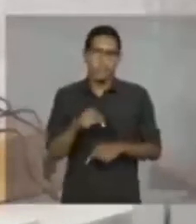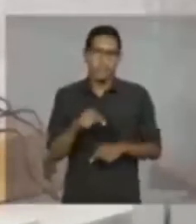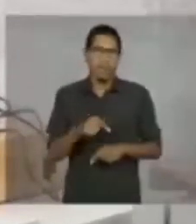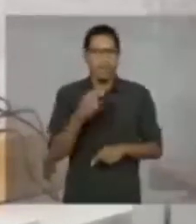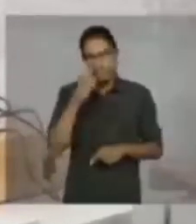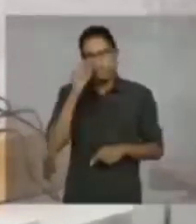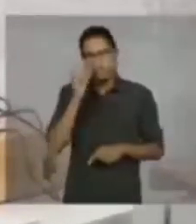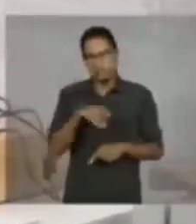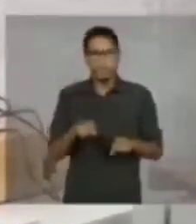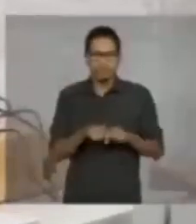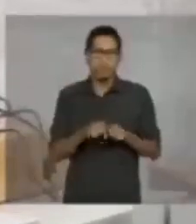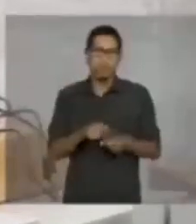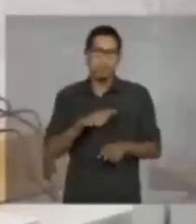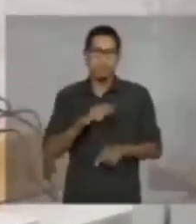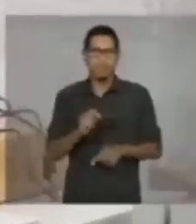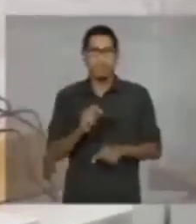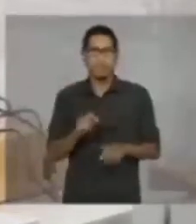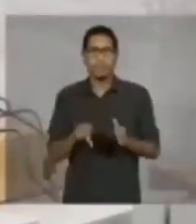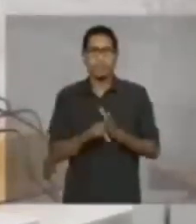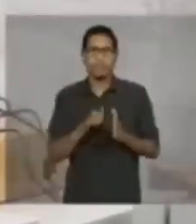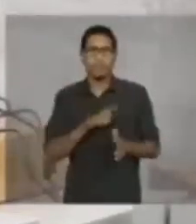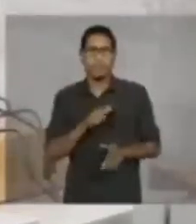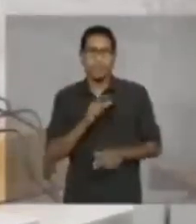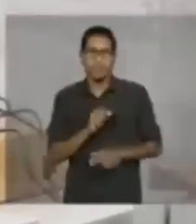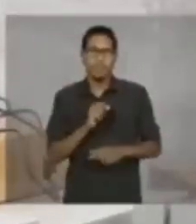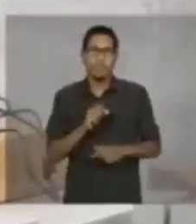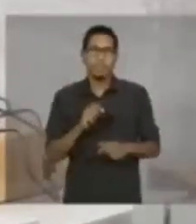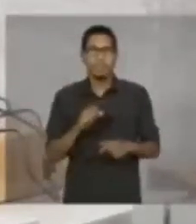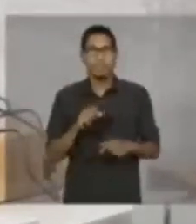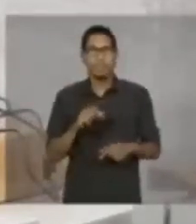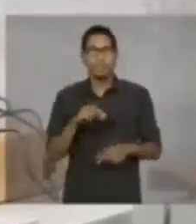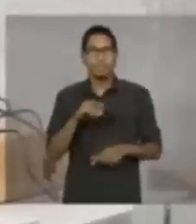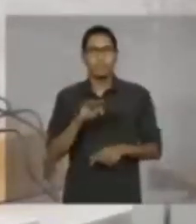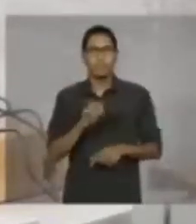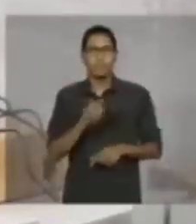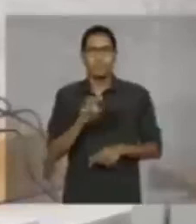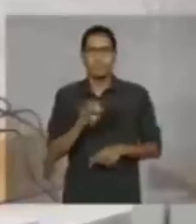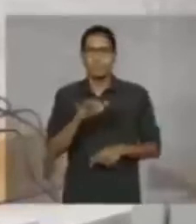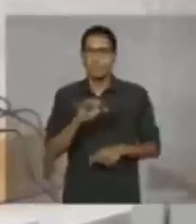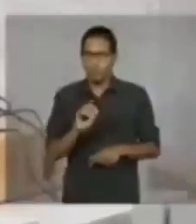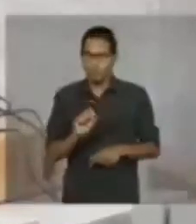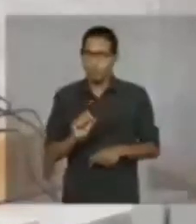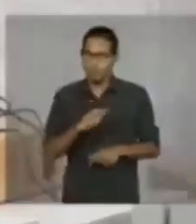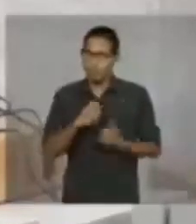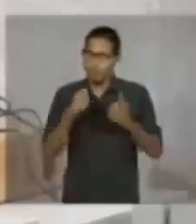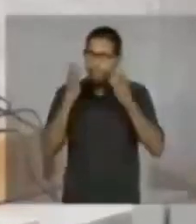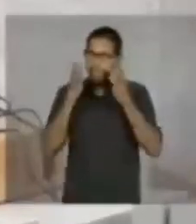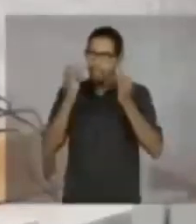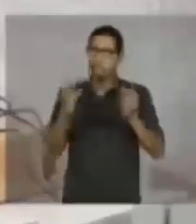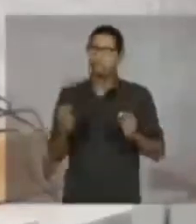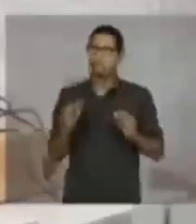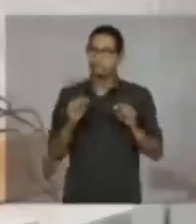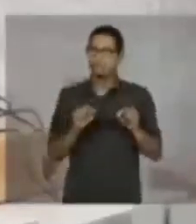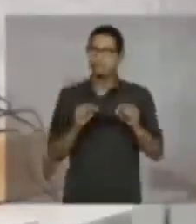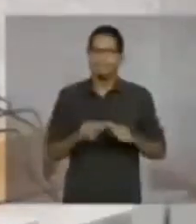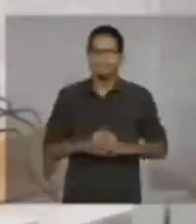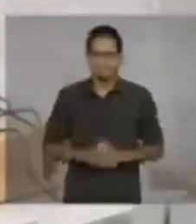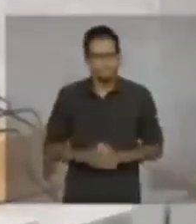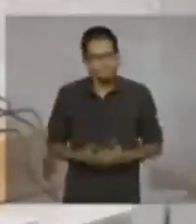lixo, inclusive é um lixo tóxico, que também realmente merece uma atenção especial. Então, se a gente fizer